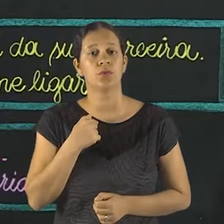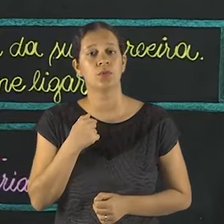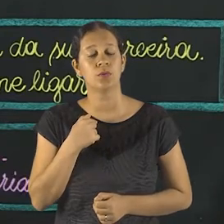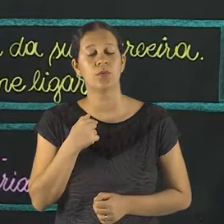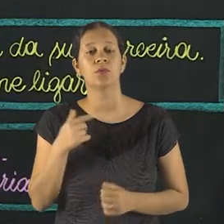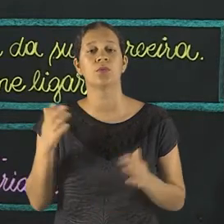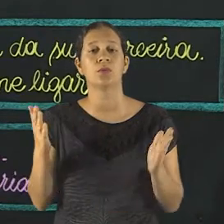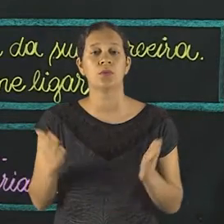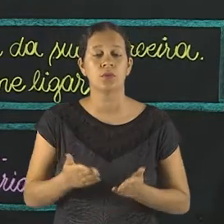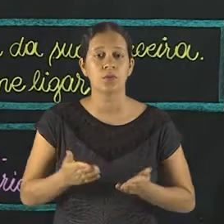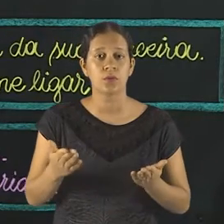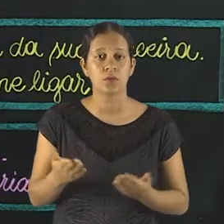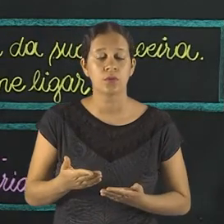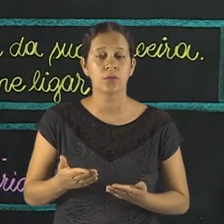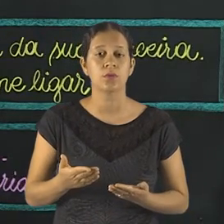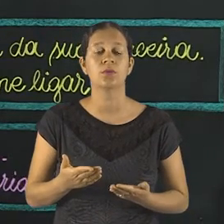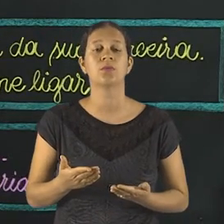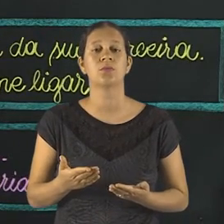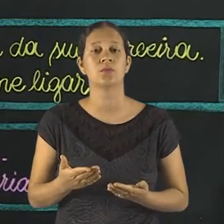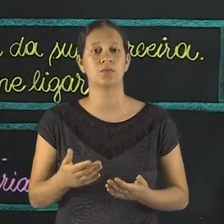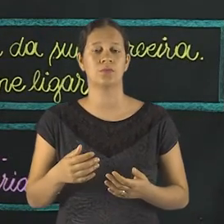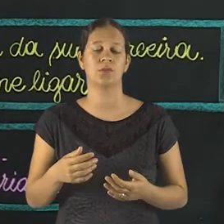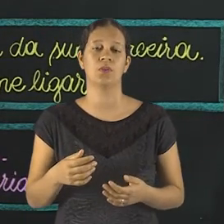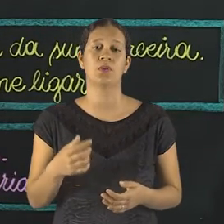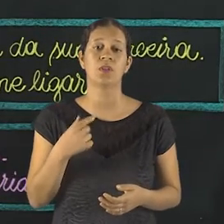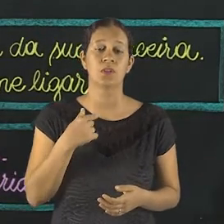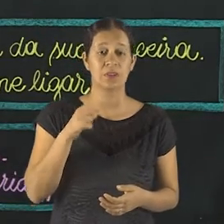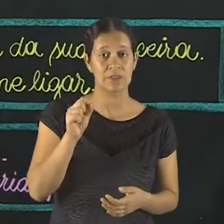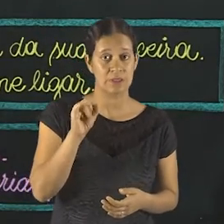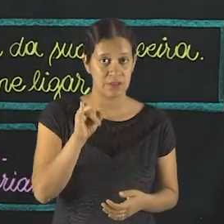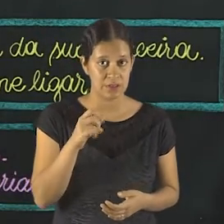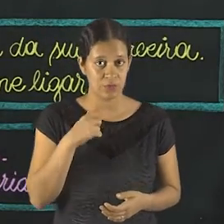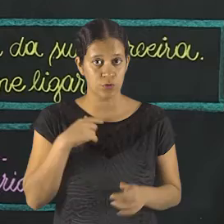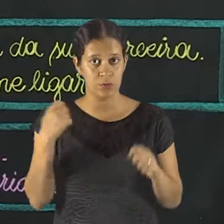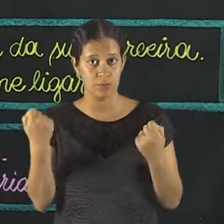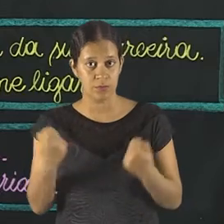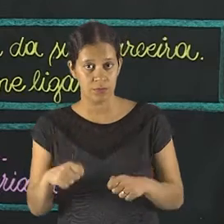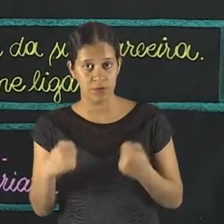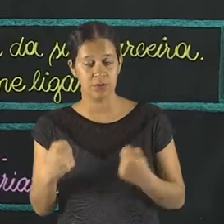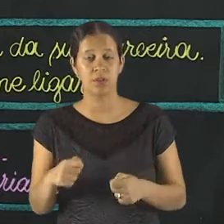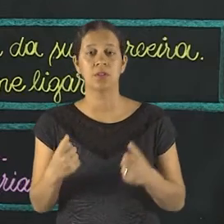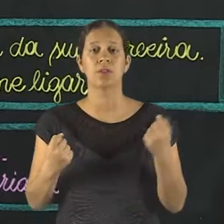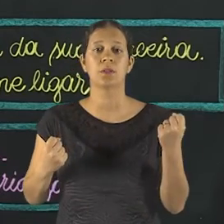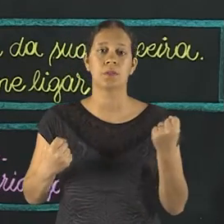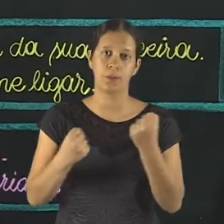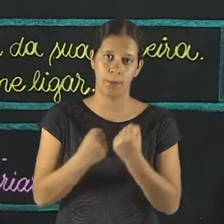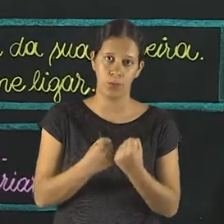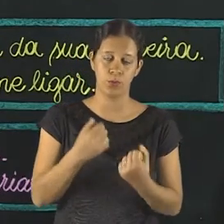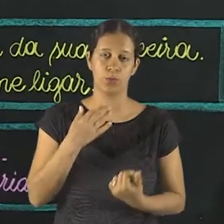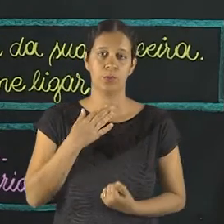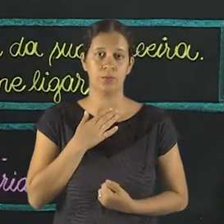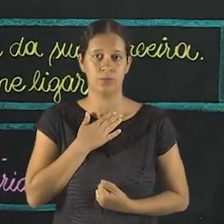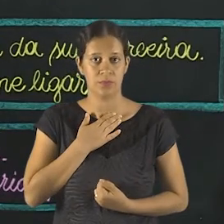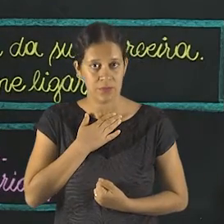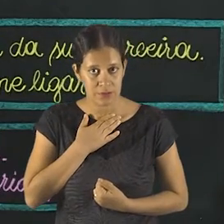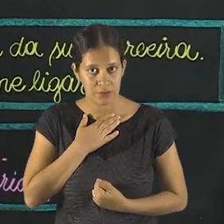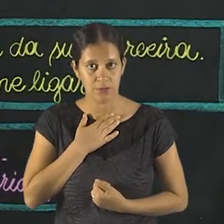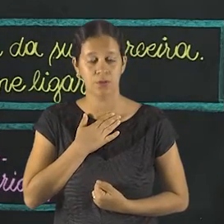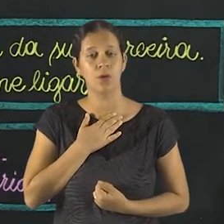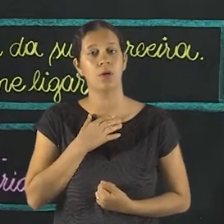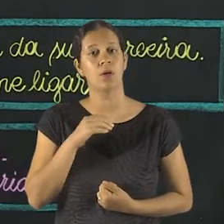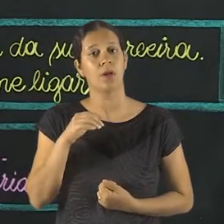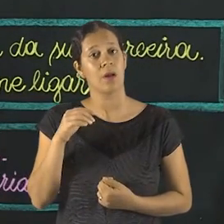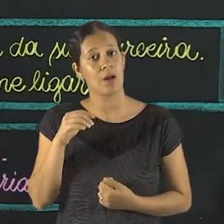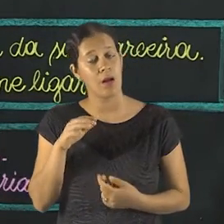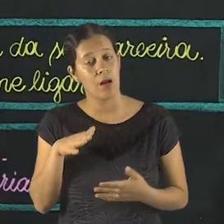eu estou neste momento indicando uma condição. Ou seja, se você precisar de apoio, me ligue. Caso